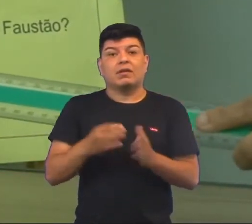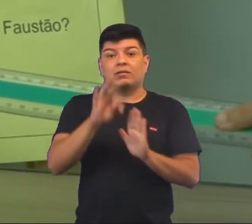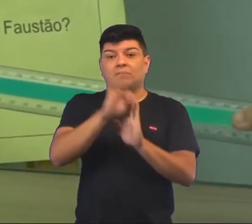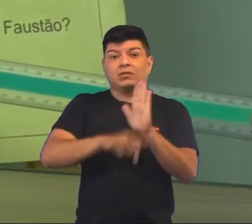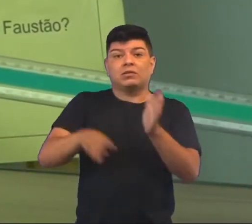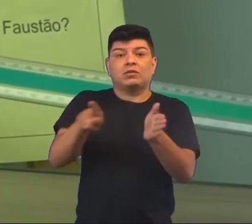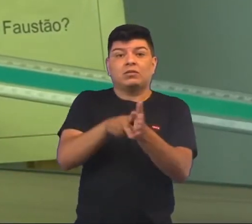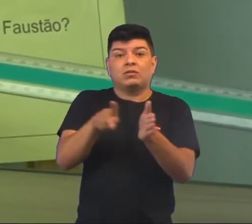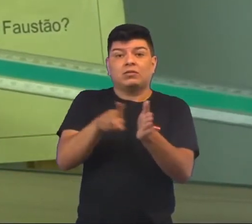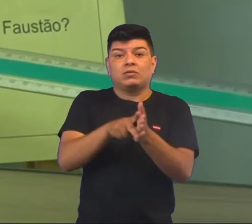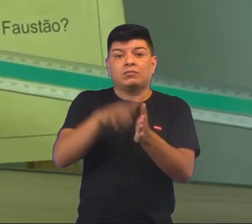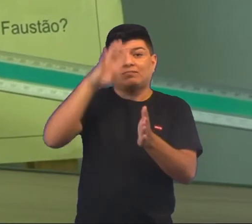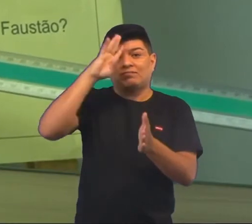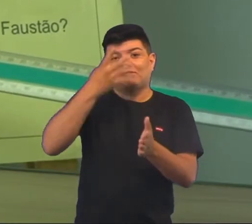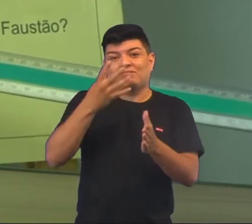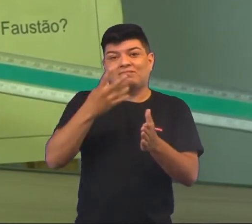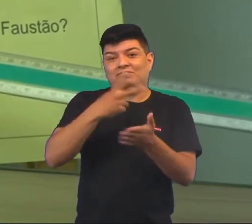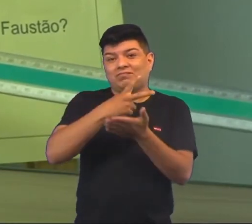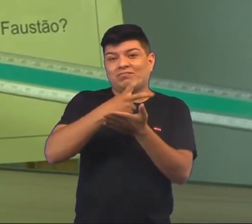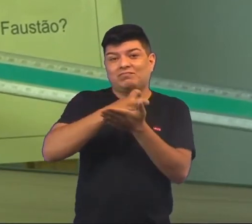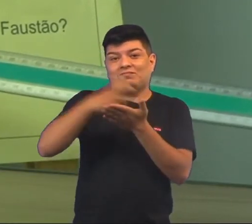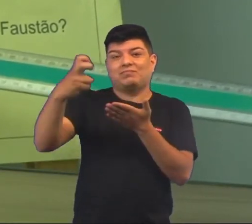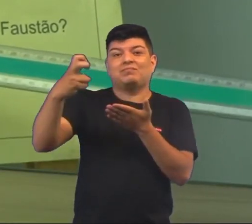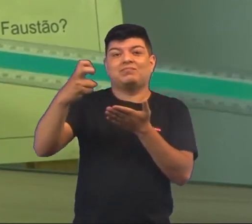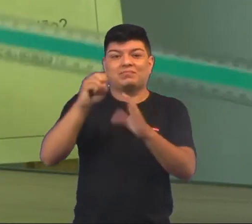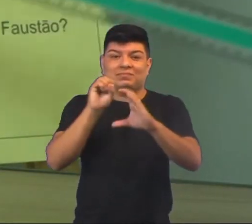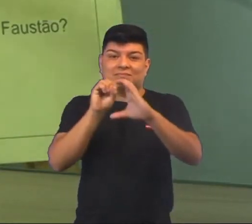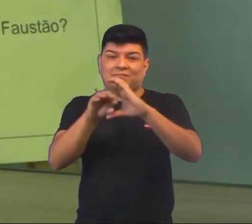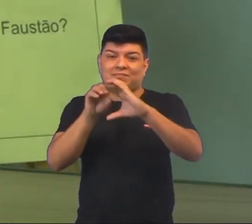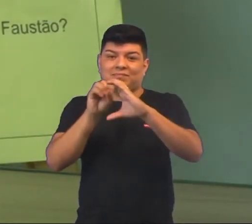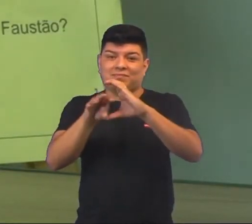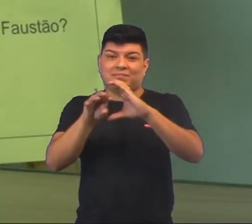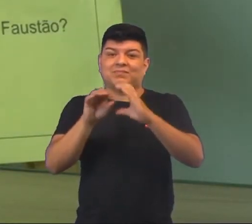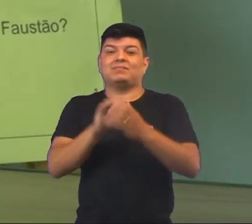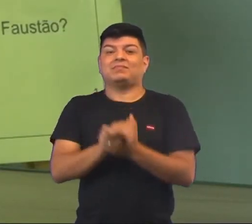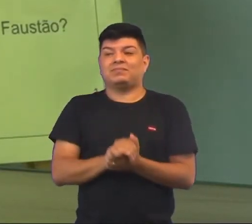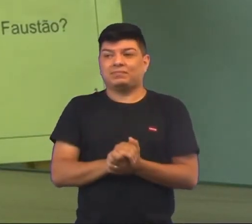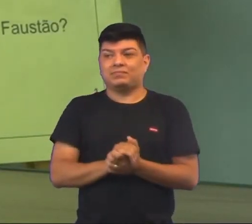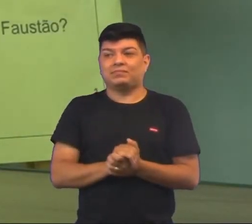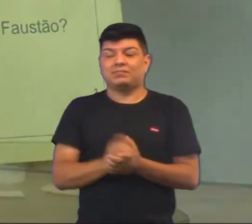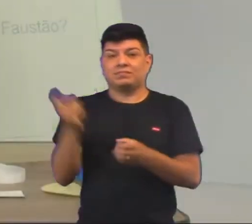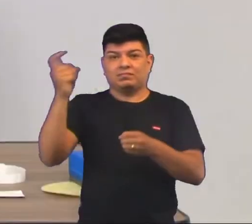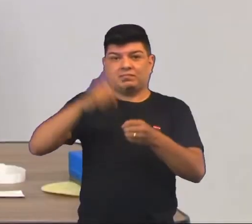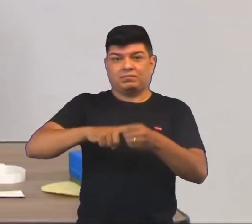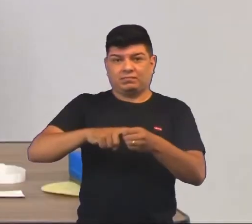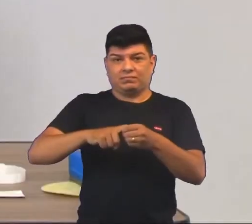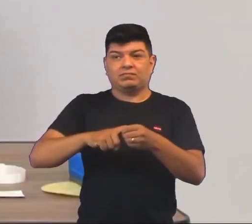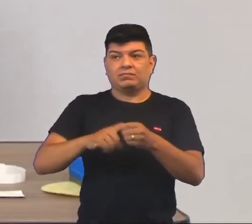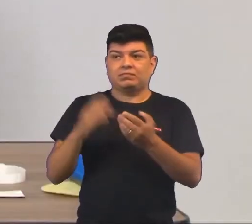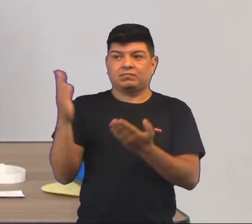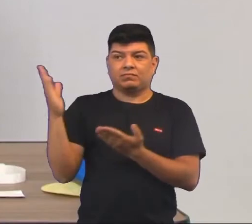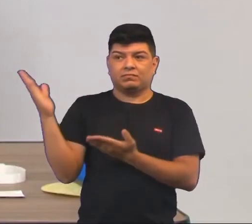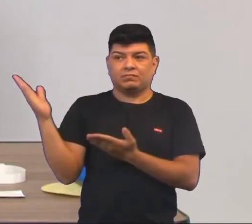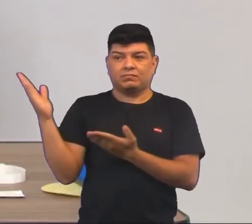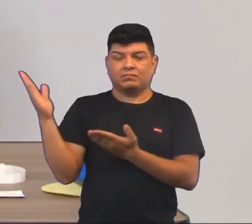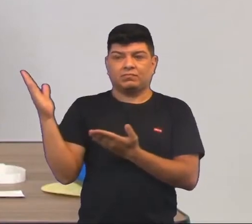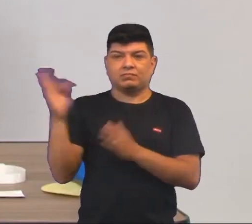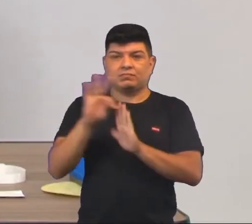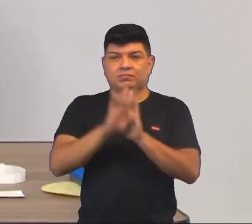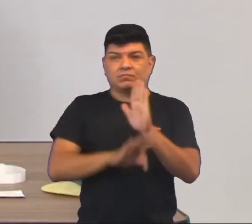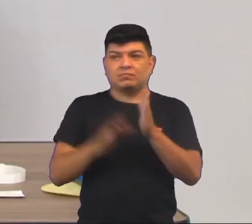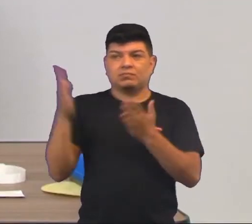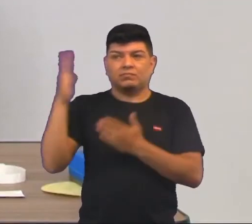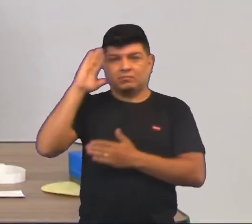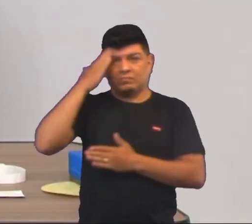o próprio Faustão decidiu sair da Globo. Tanto é, ó, se a gente voltar aqui para o texto, ó, vamos só voltar para o texto para a